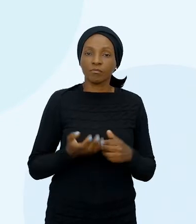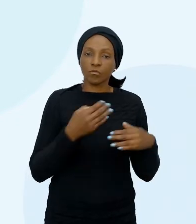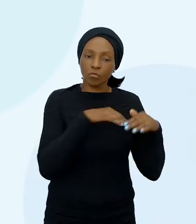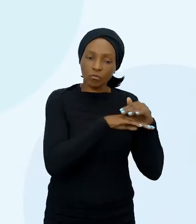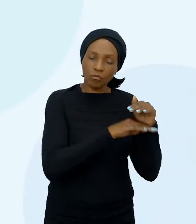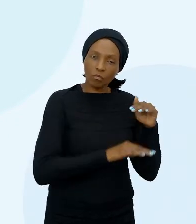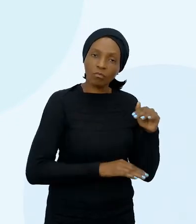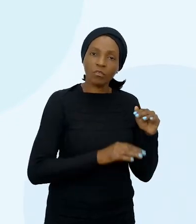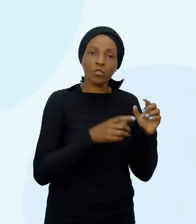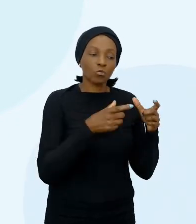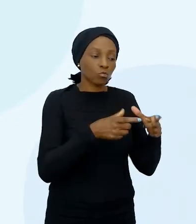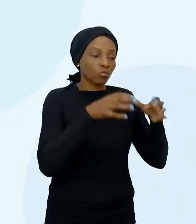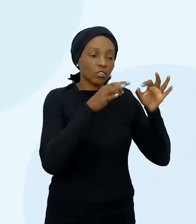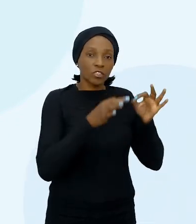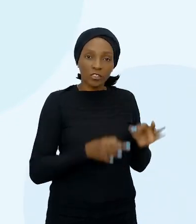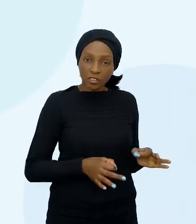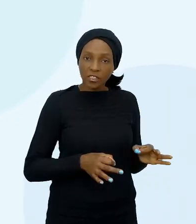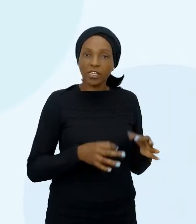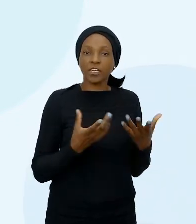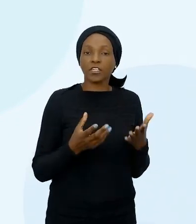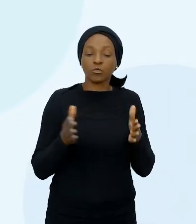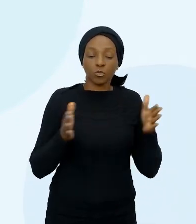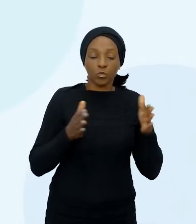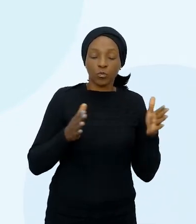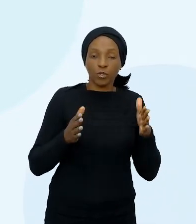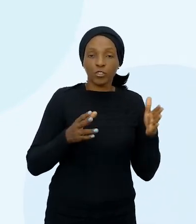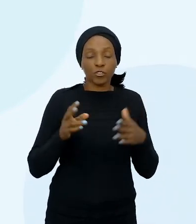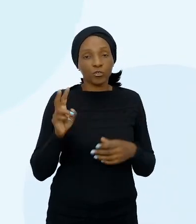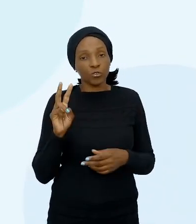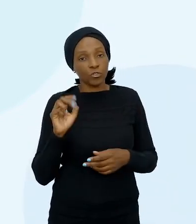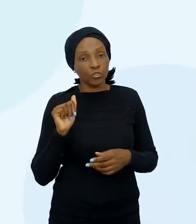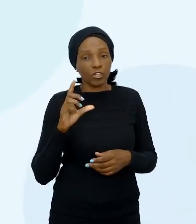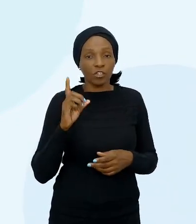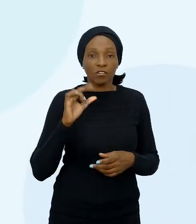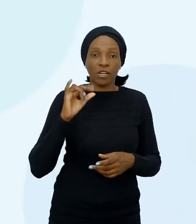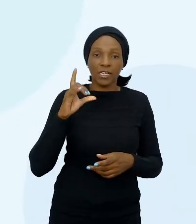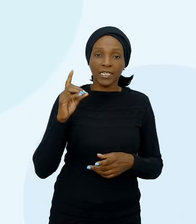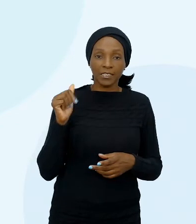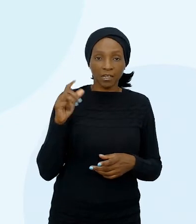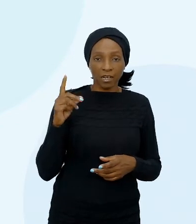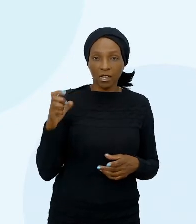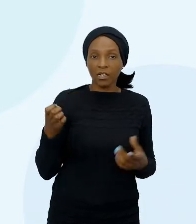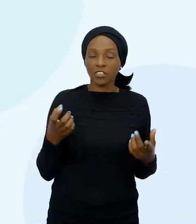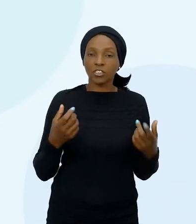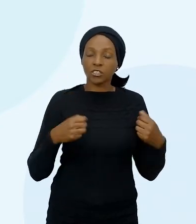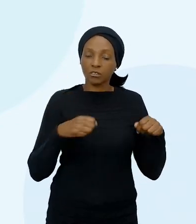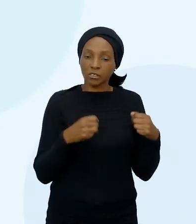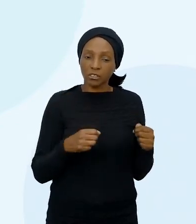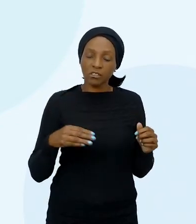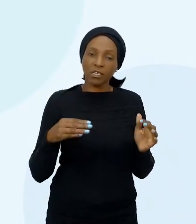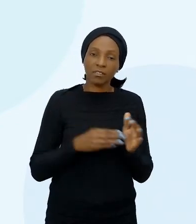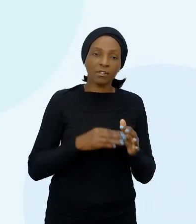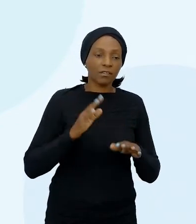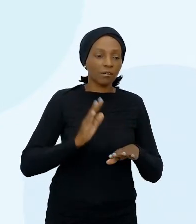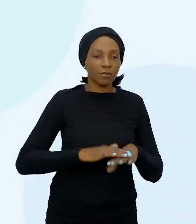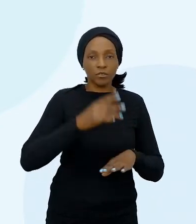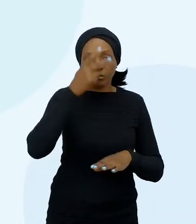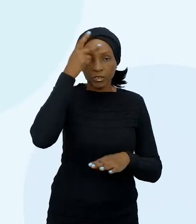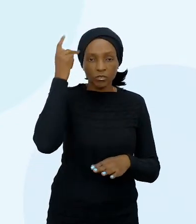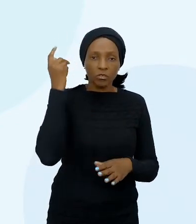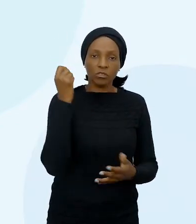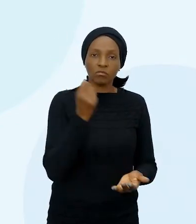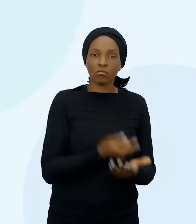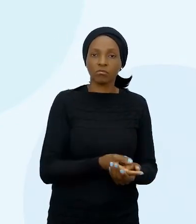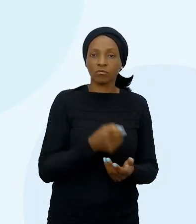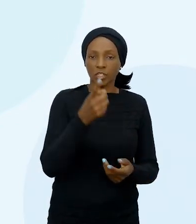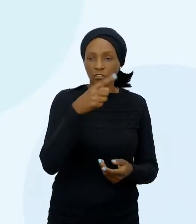Armazenamento adequado para não exceder o prazo de validade de produtos perecíveis, né? Até quando chega na mão do consumidor. Você,